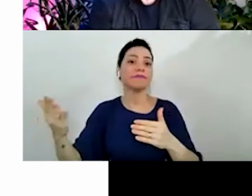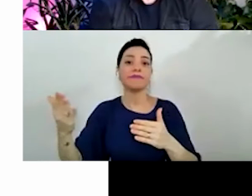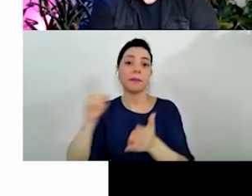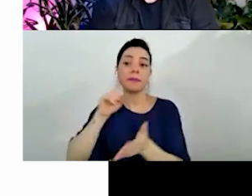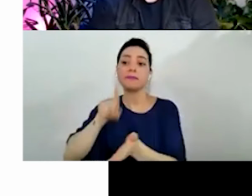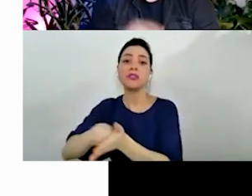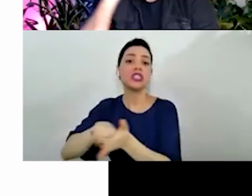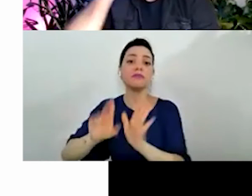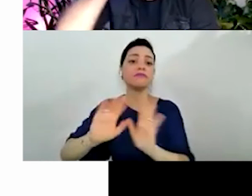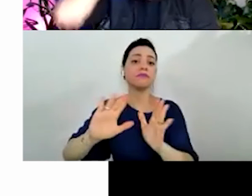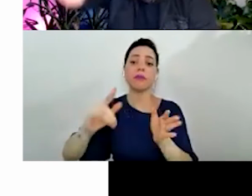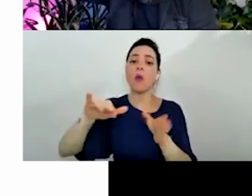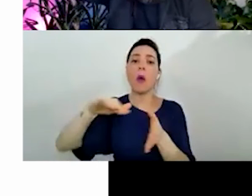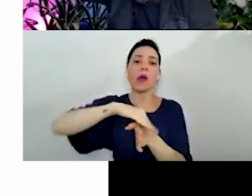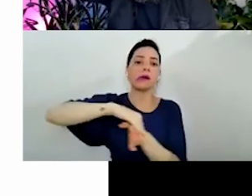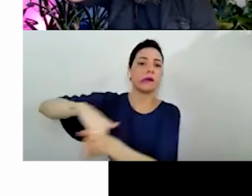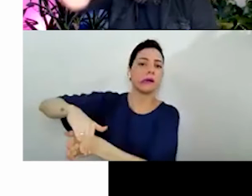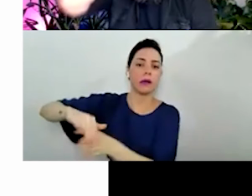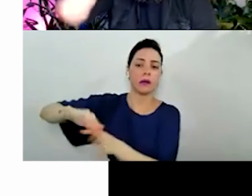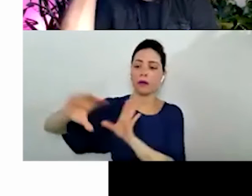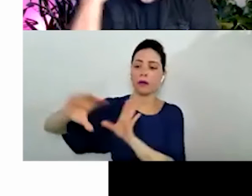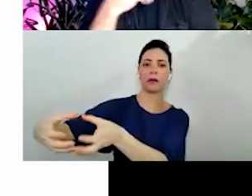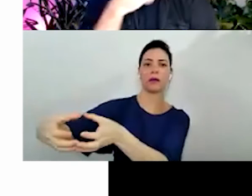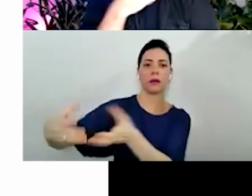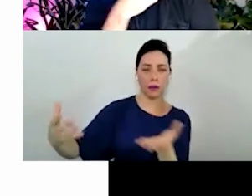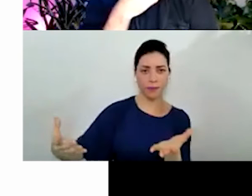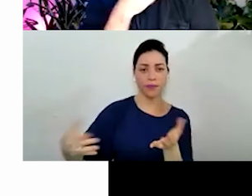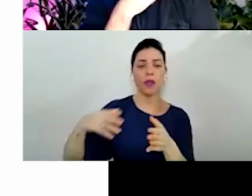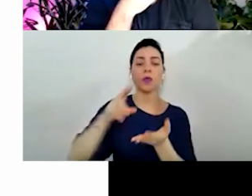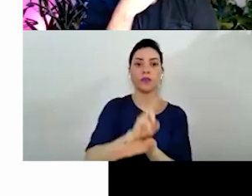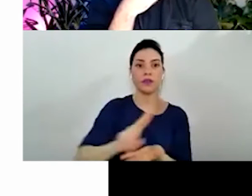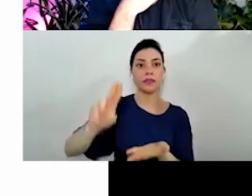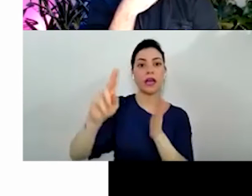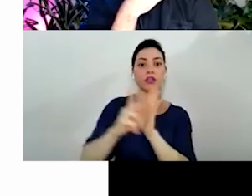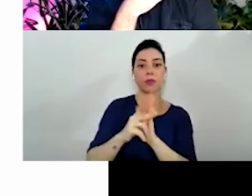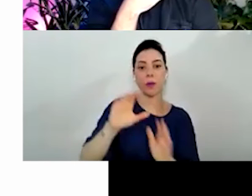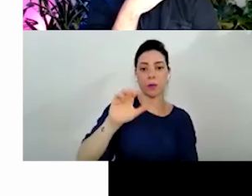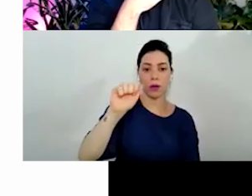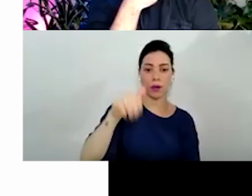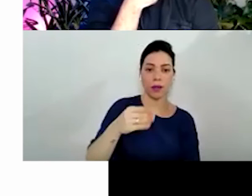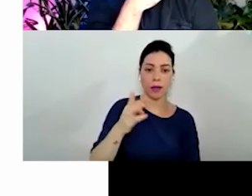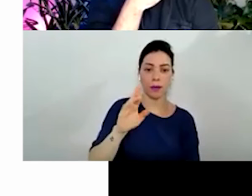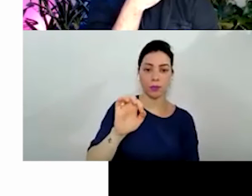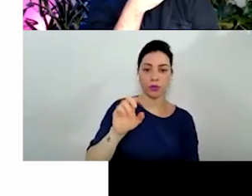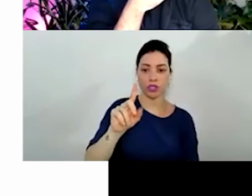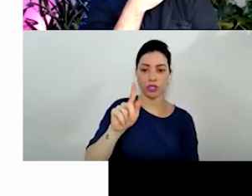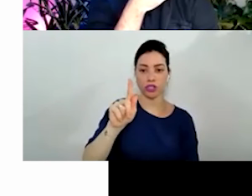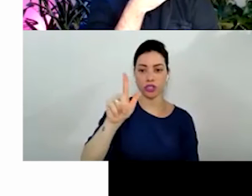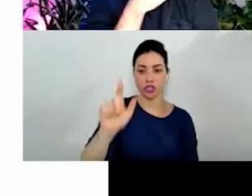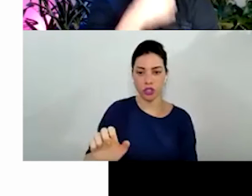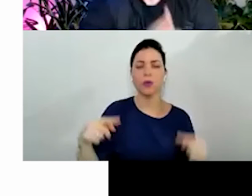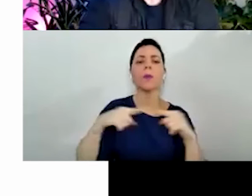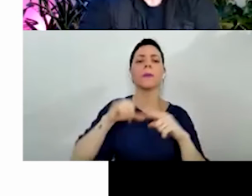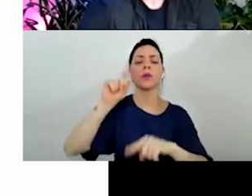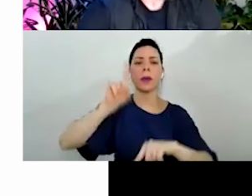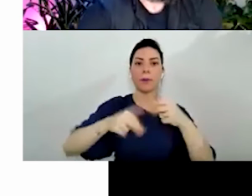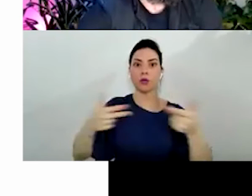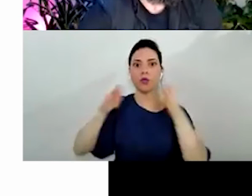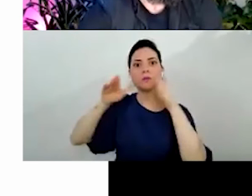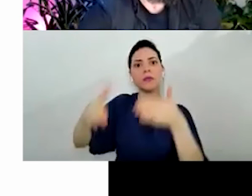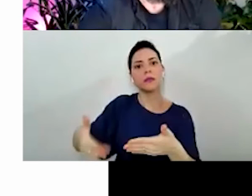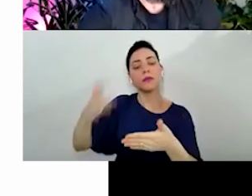adicionado nesse conteúdo da Universidade creme Cambridge e era os produtos específicos para pessoas que